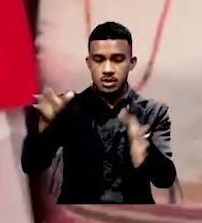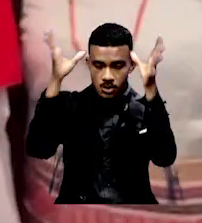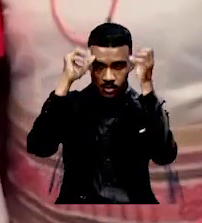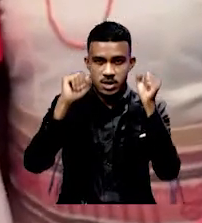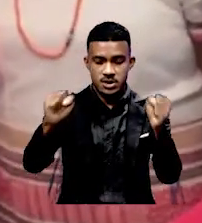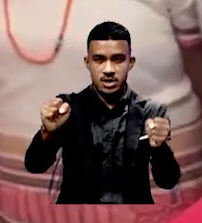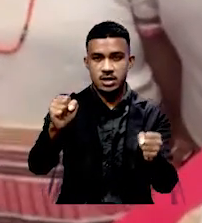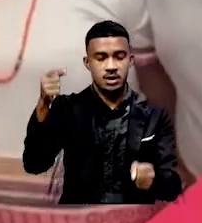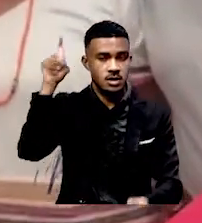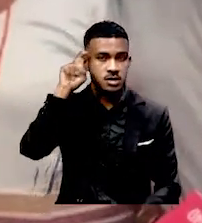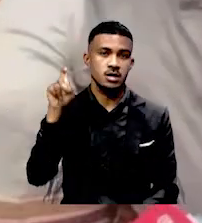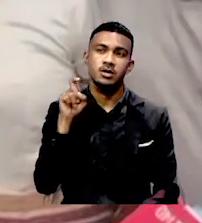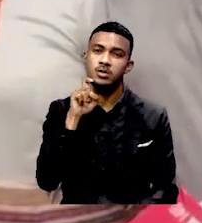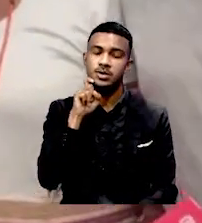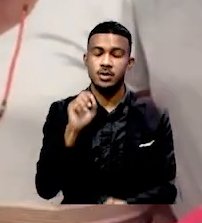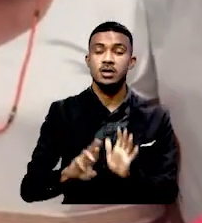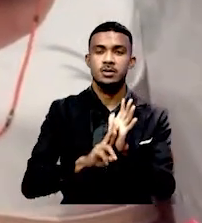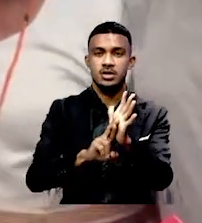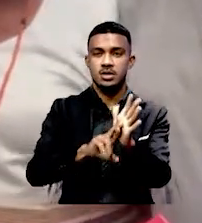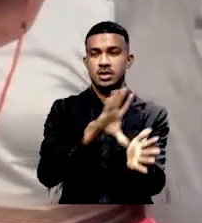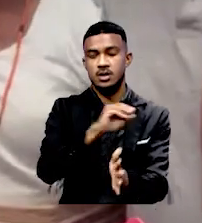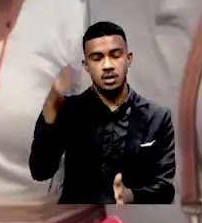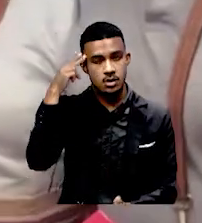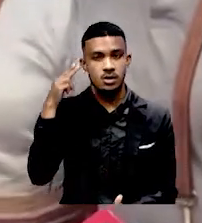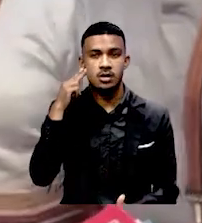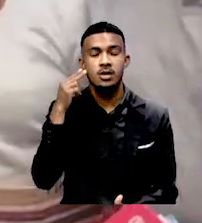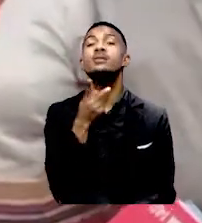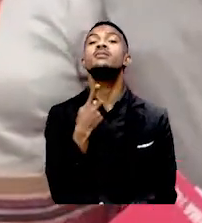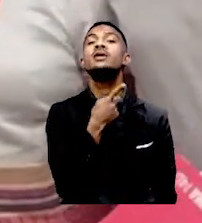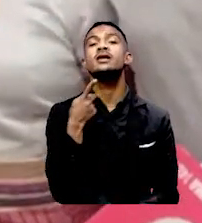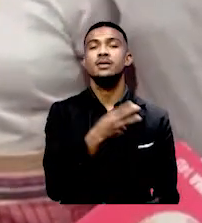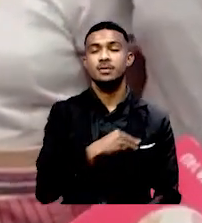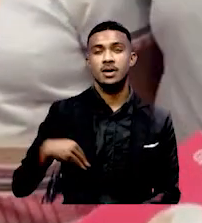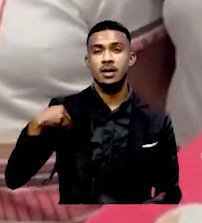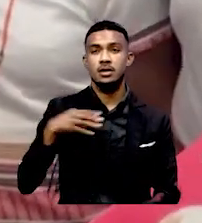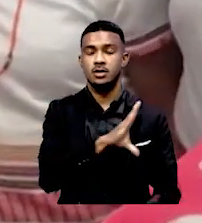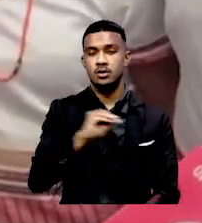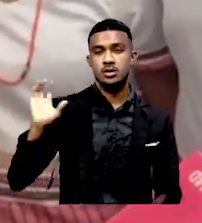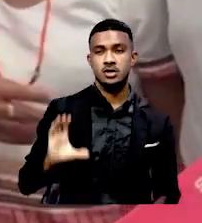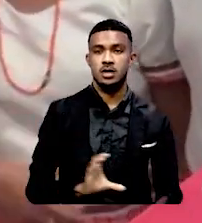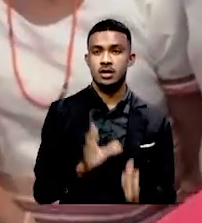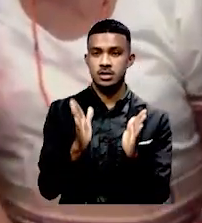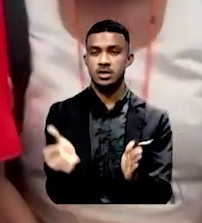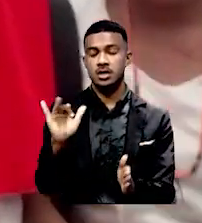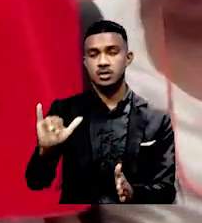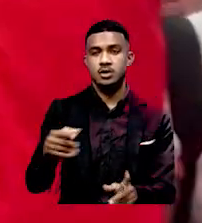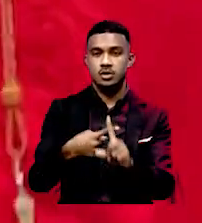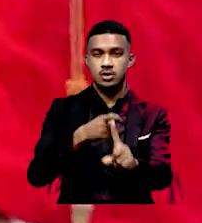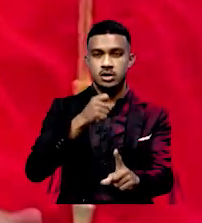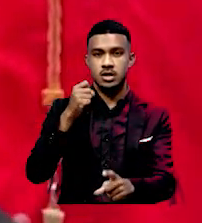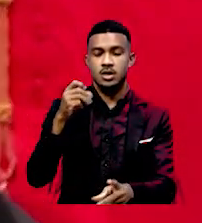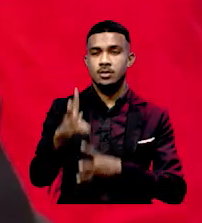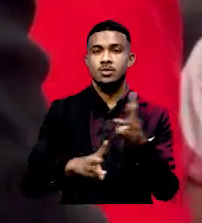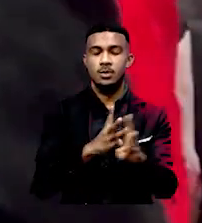República Kaira Lechana Guzmão, inclui padre, madre, no Saranesira, Husina São Ewen. Ia bibang ne Saranesira,